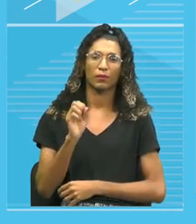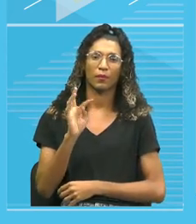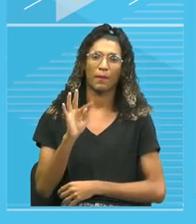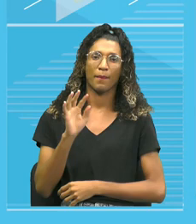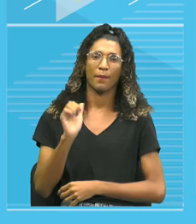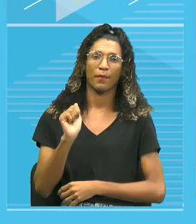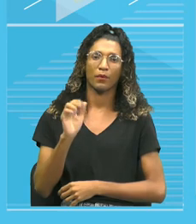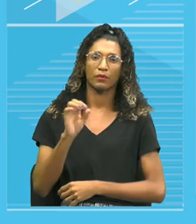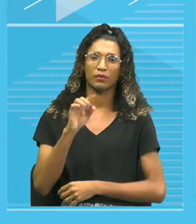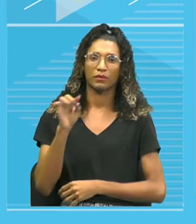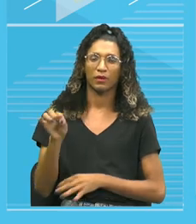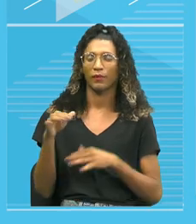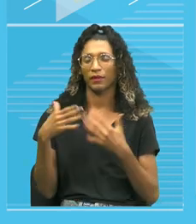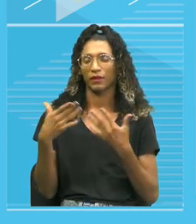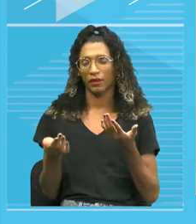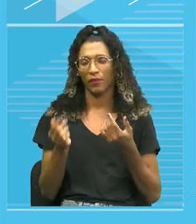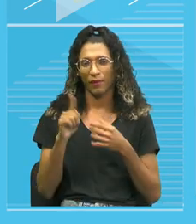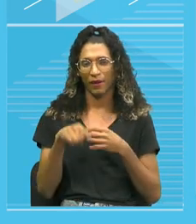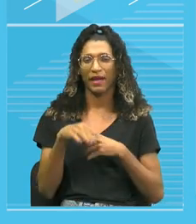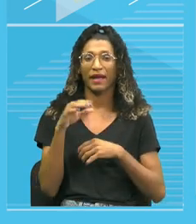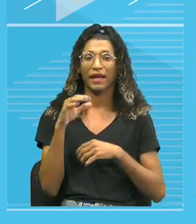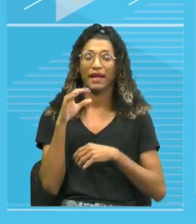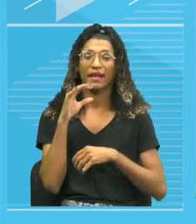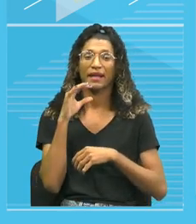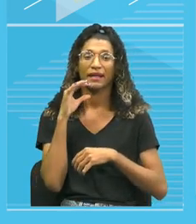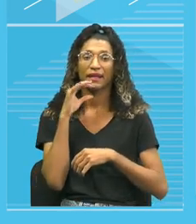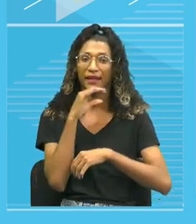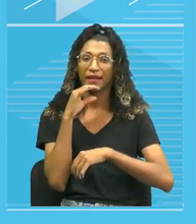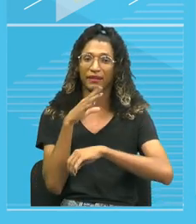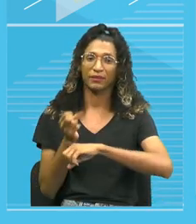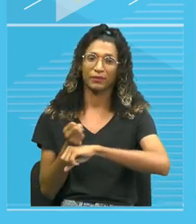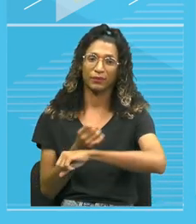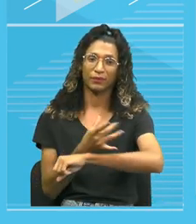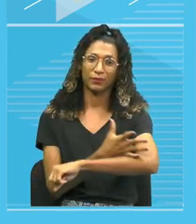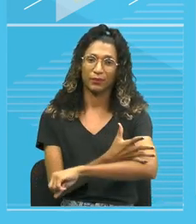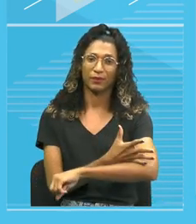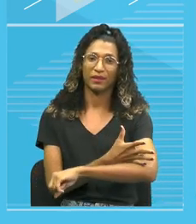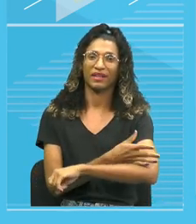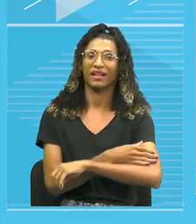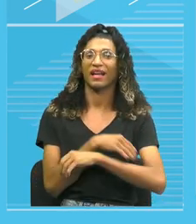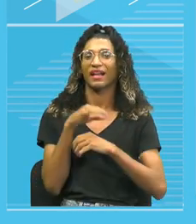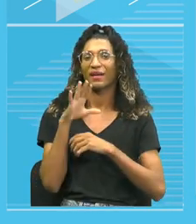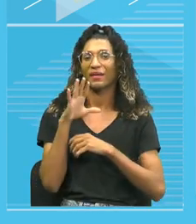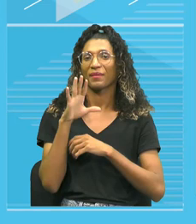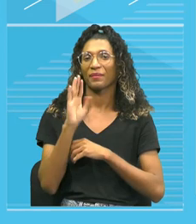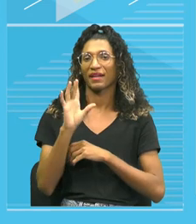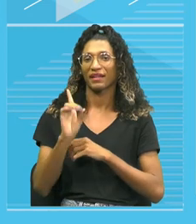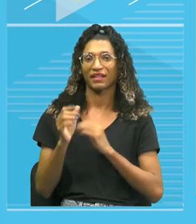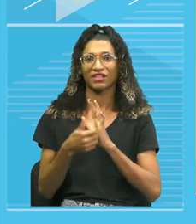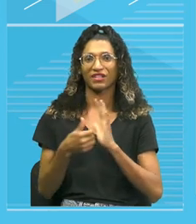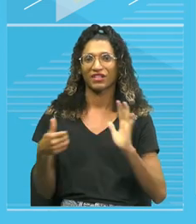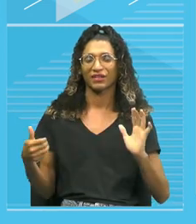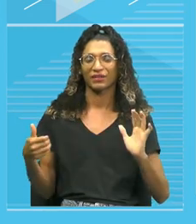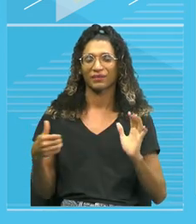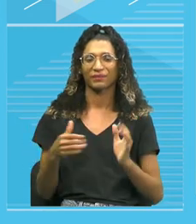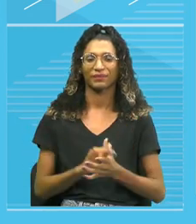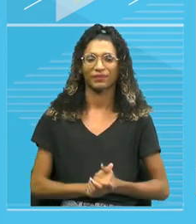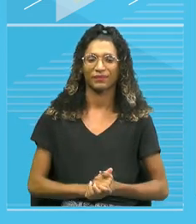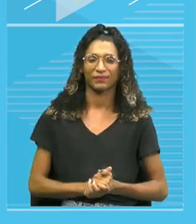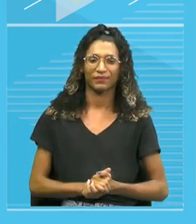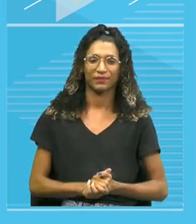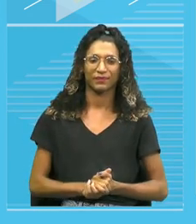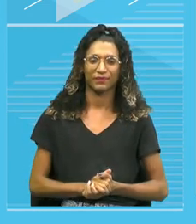calor então a gente já sabe que a letra b e a letra d estão fora vamos fazer o